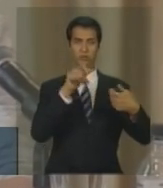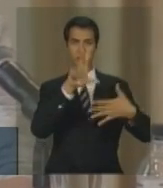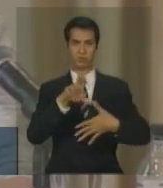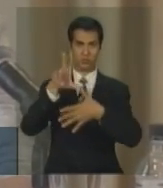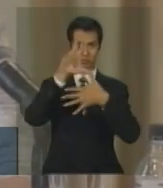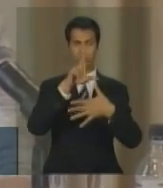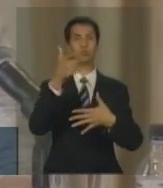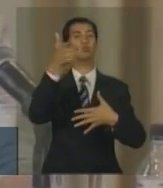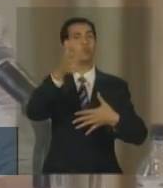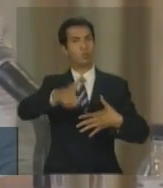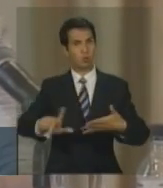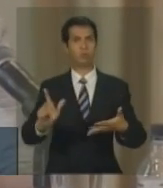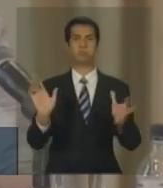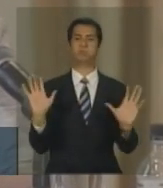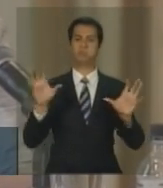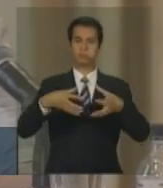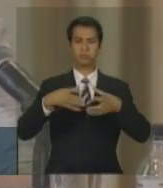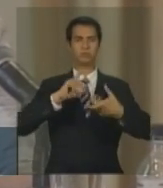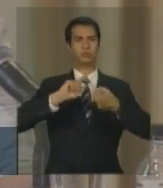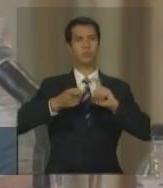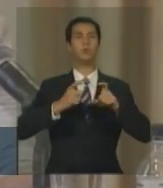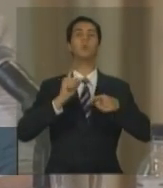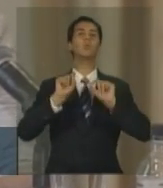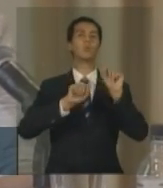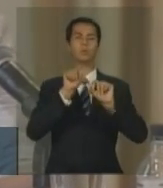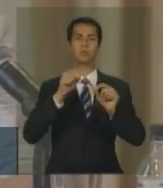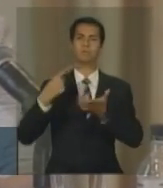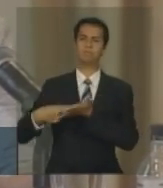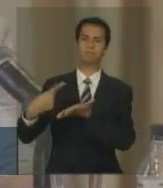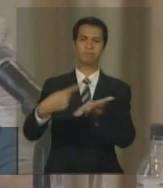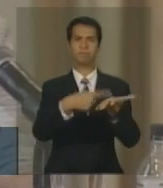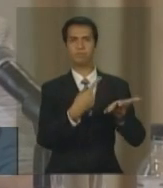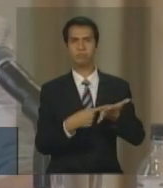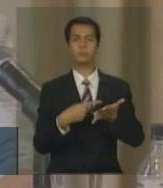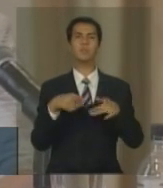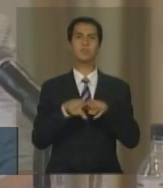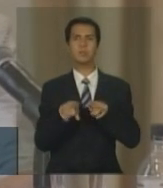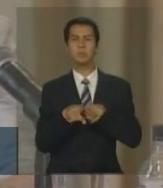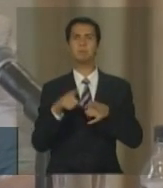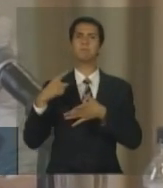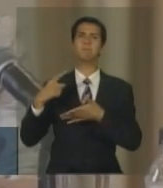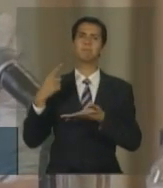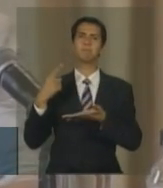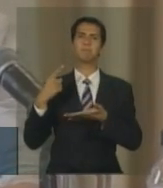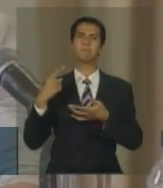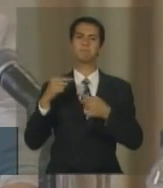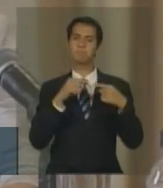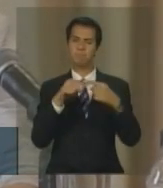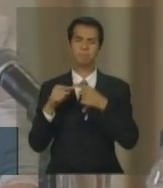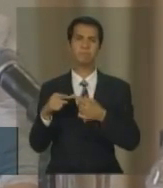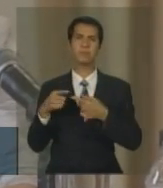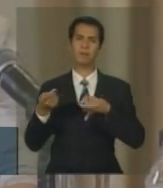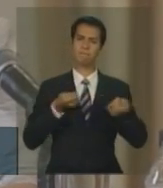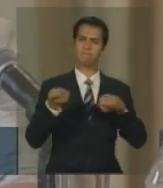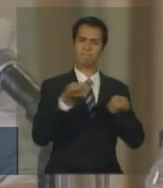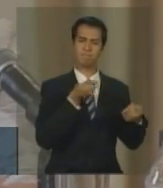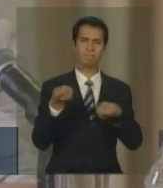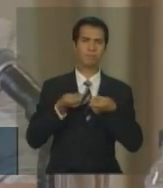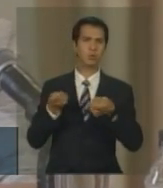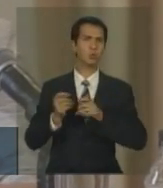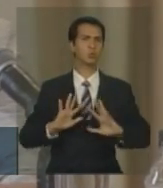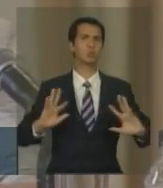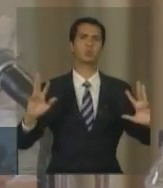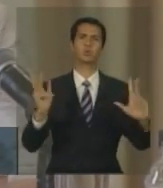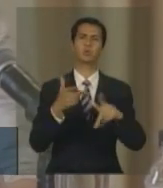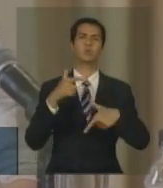no sentido de consertar, né, de acertar e de articular todas as reações macroeconômicas que